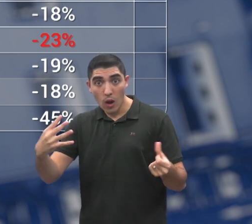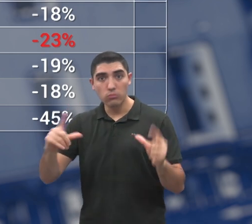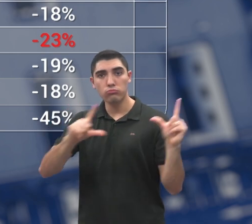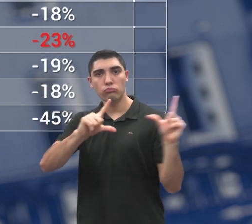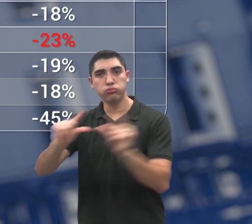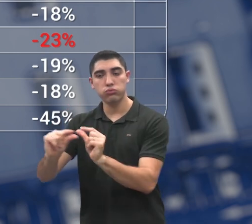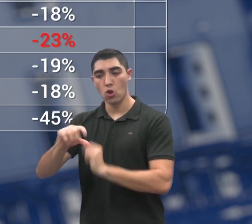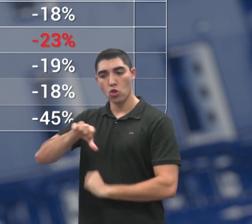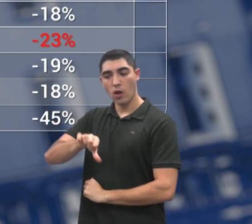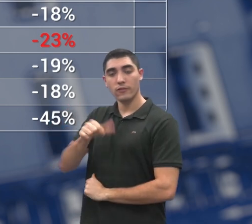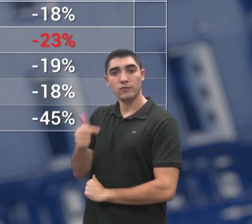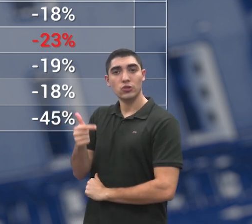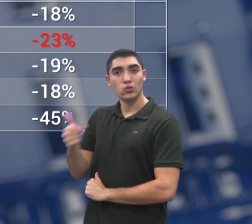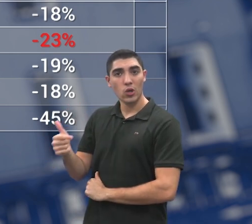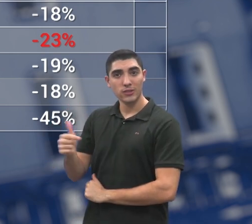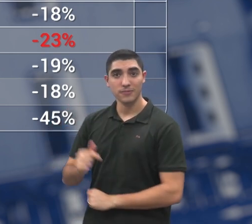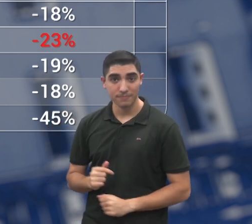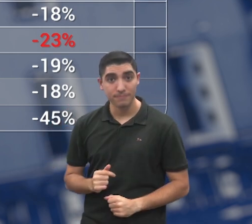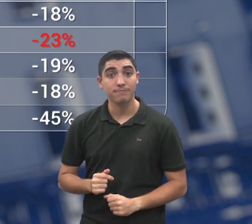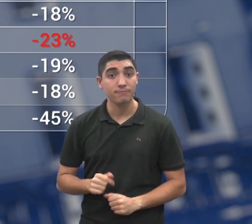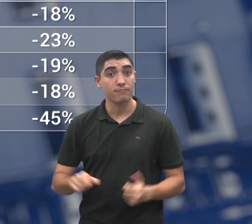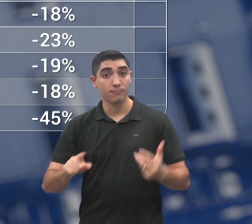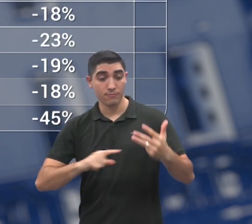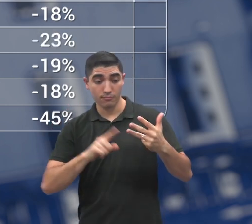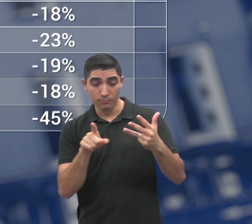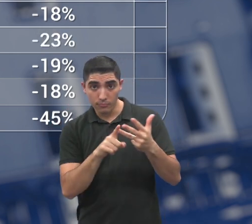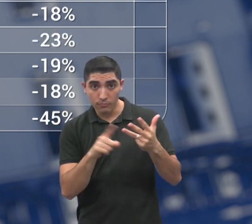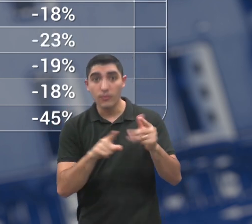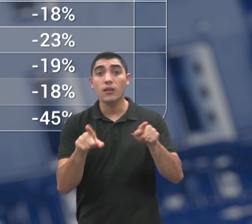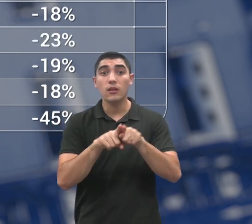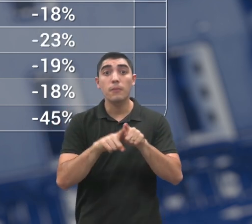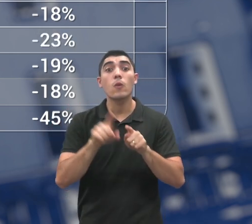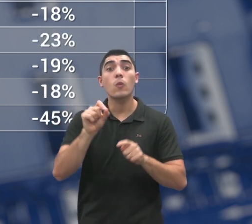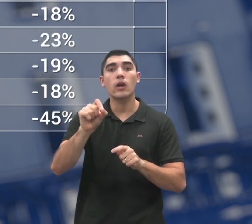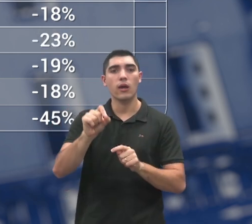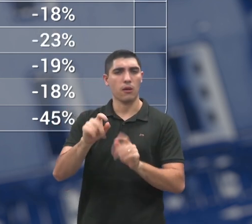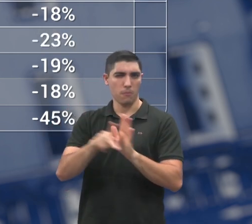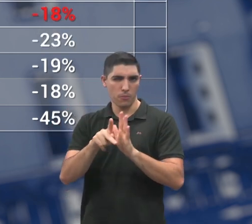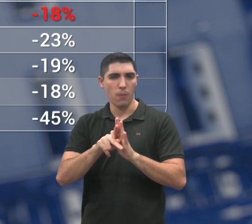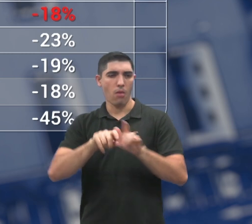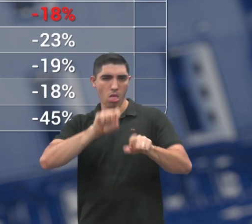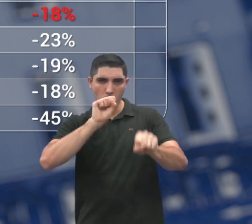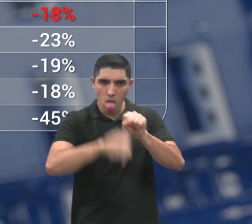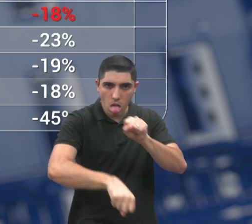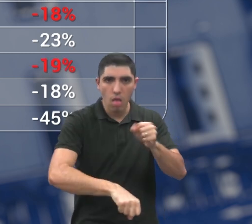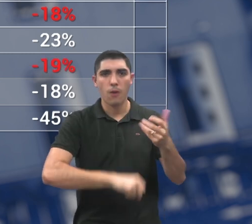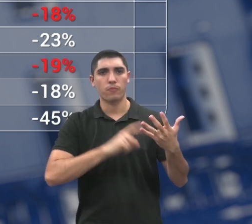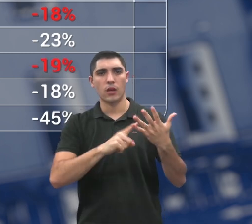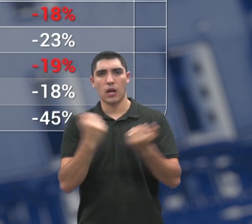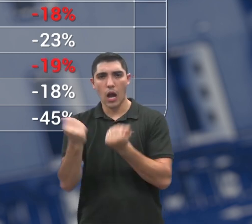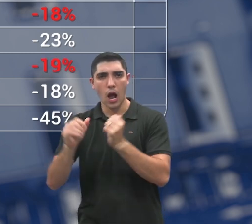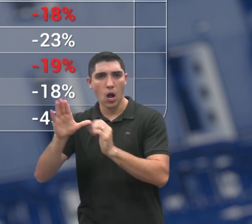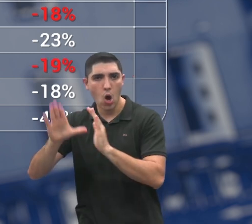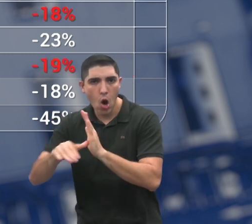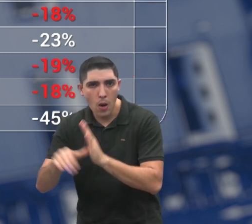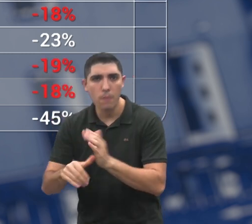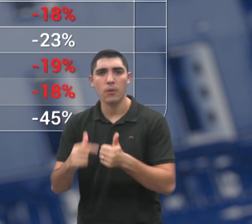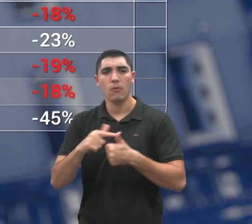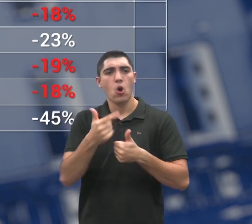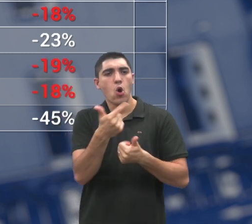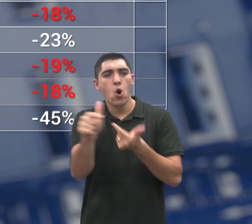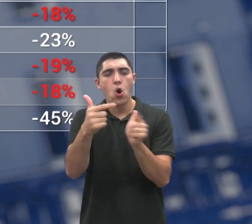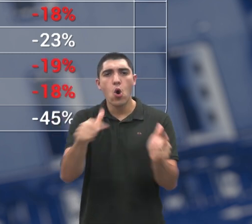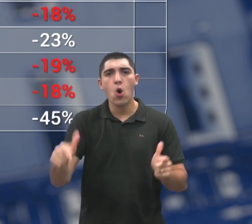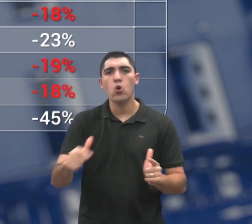contra 922 no último ano. Também houve queda nos casos de estupro, roubo de veículos